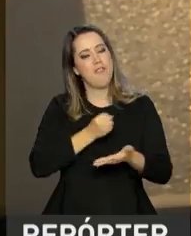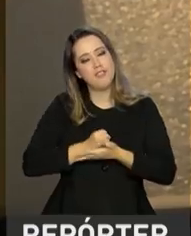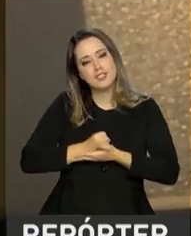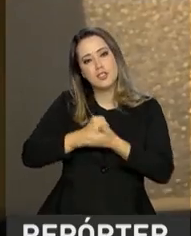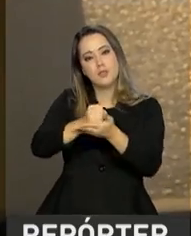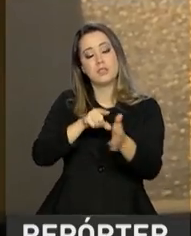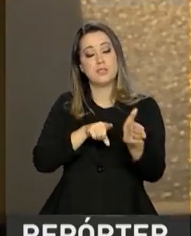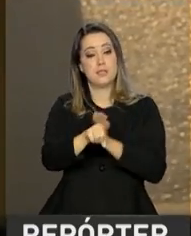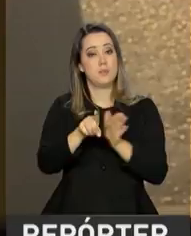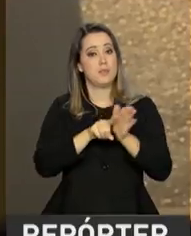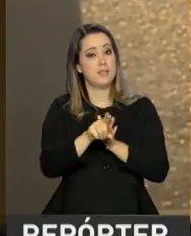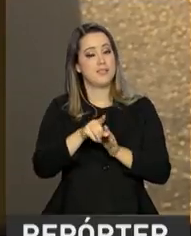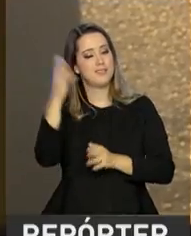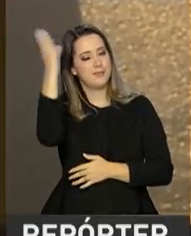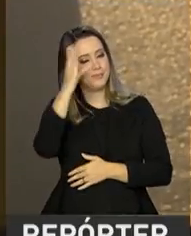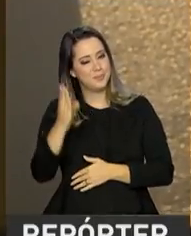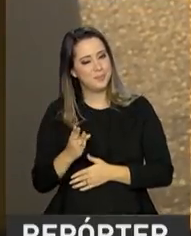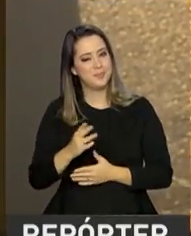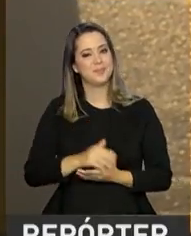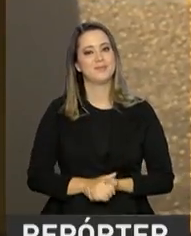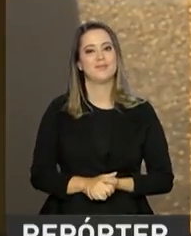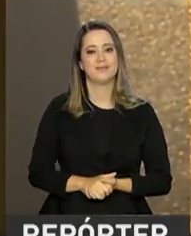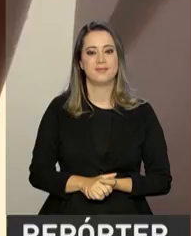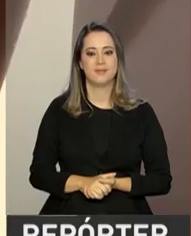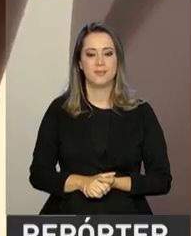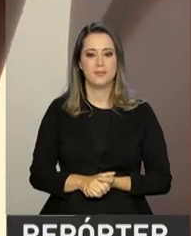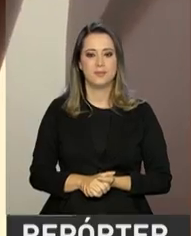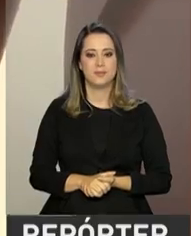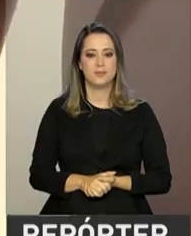à pesquisa e ao Brasil.